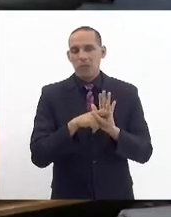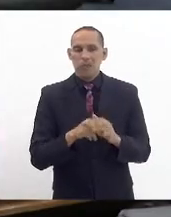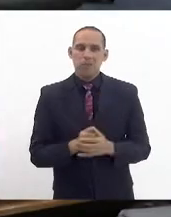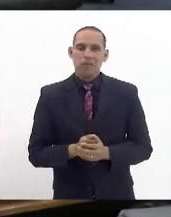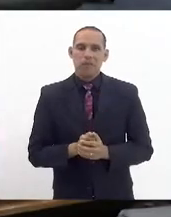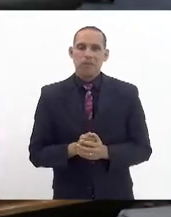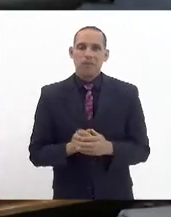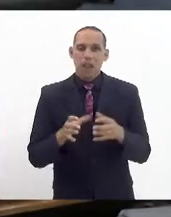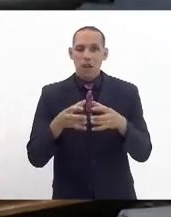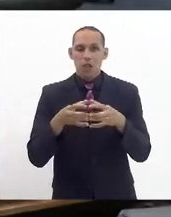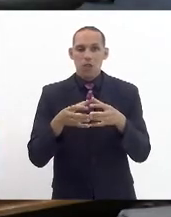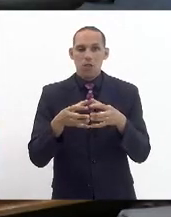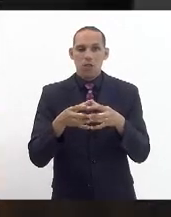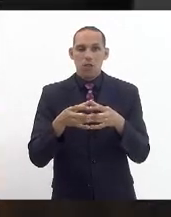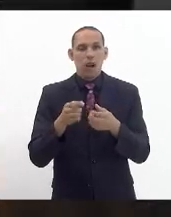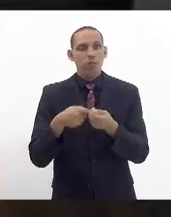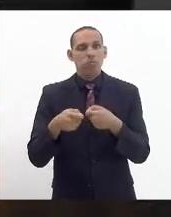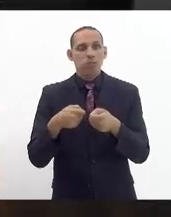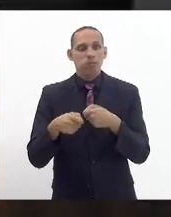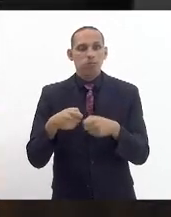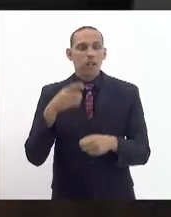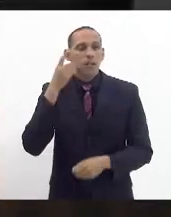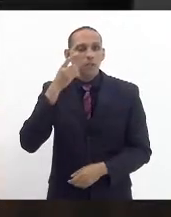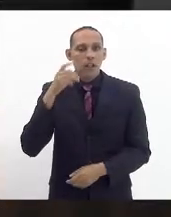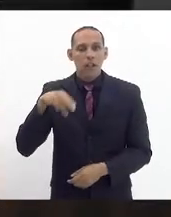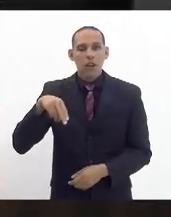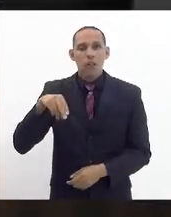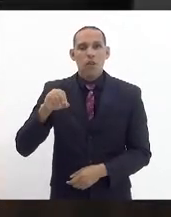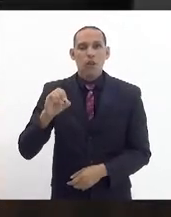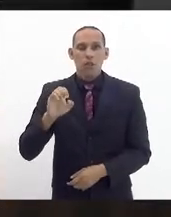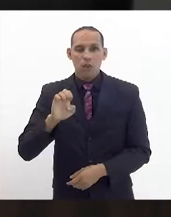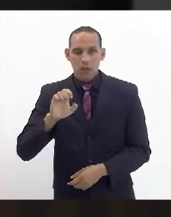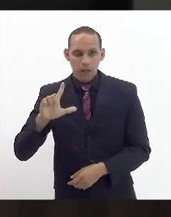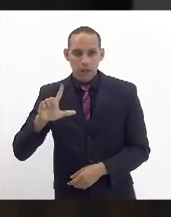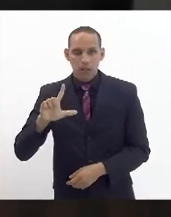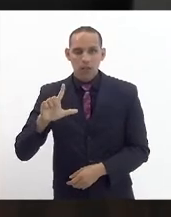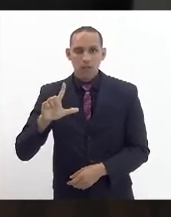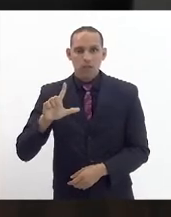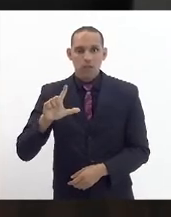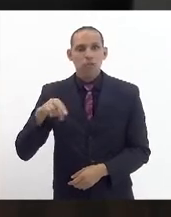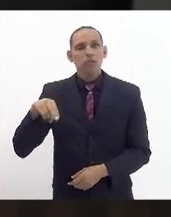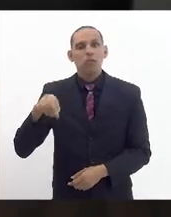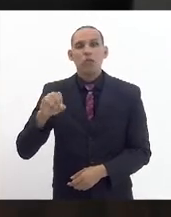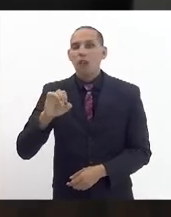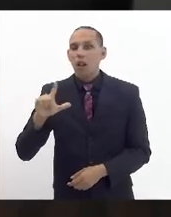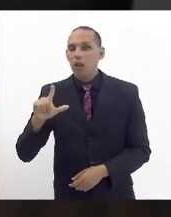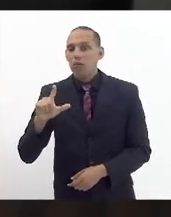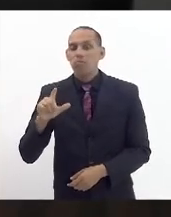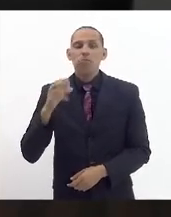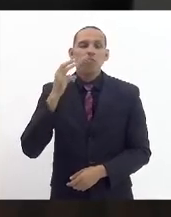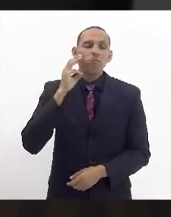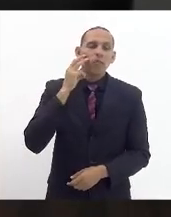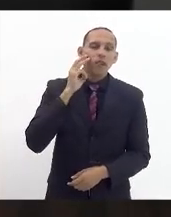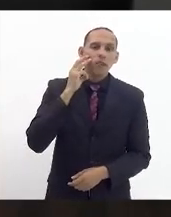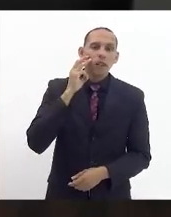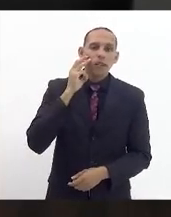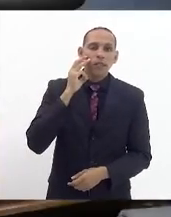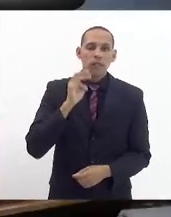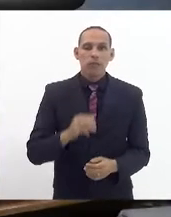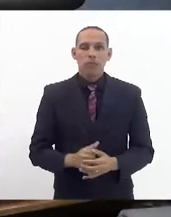Pela Comissão de Economia, deputado Noel de Carvalho. Deputado Noel de Carvalho. Deputado Valdec